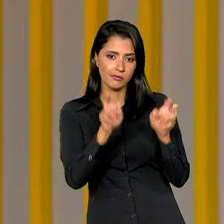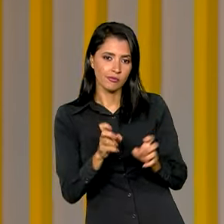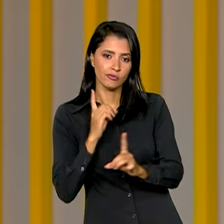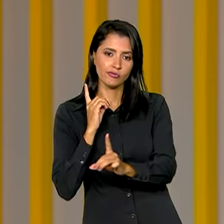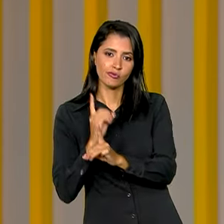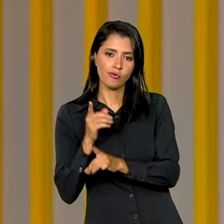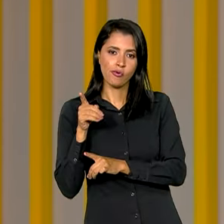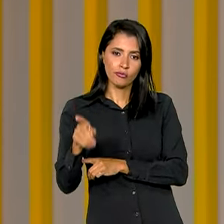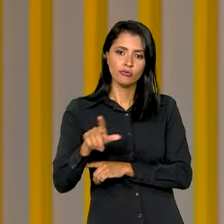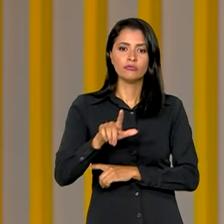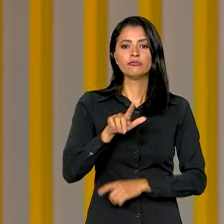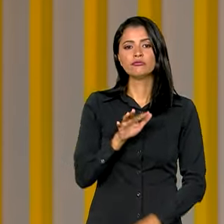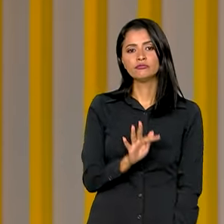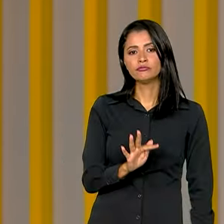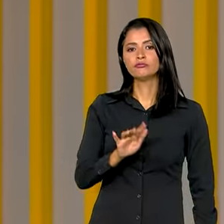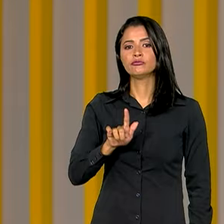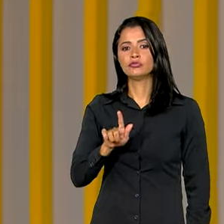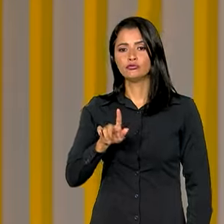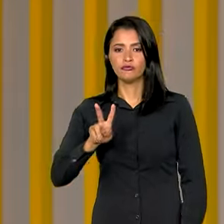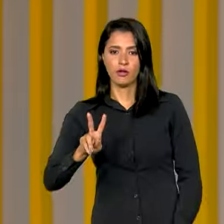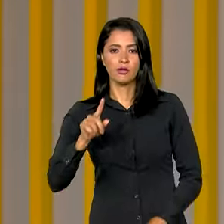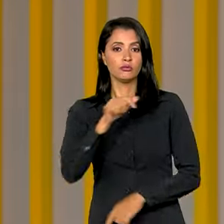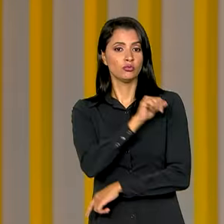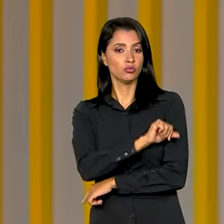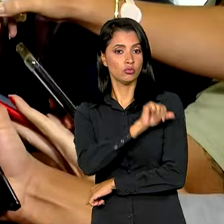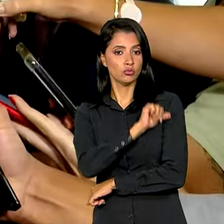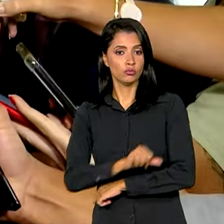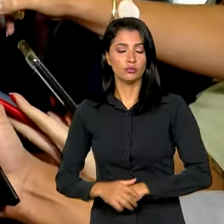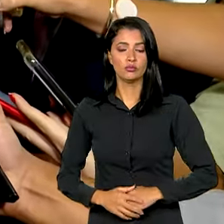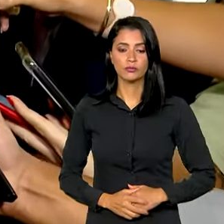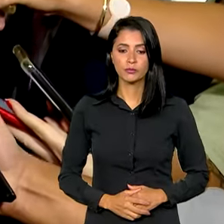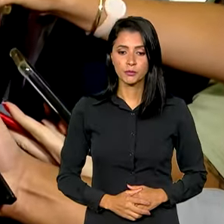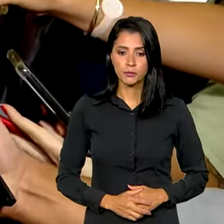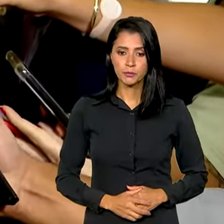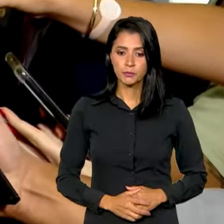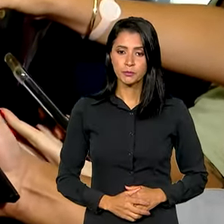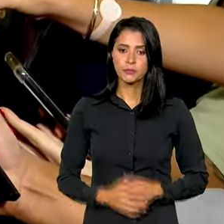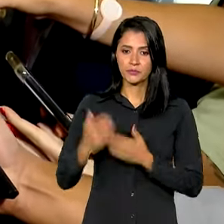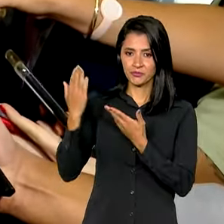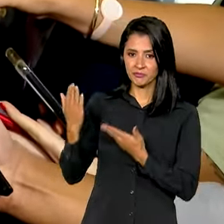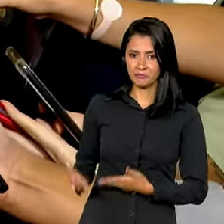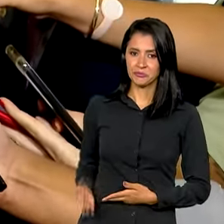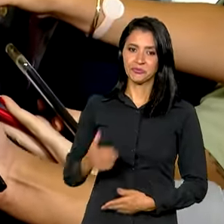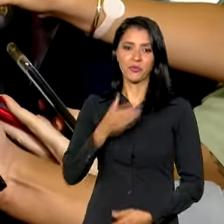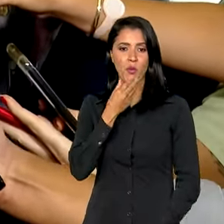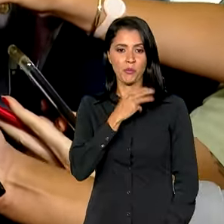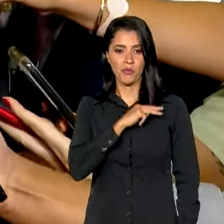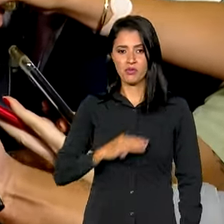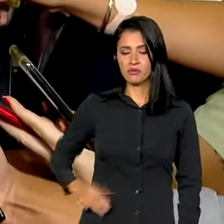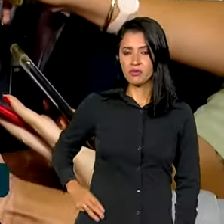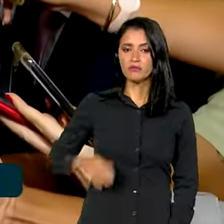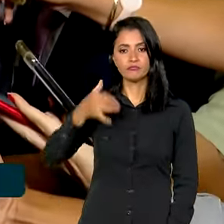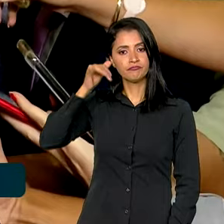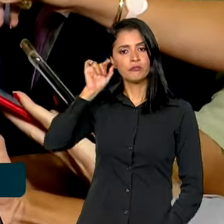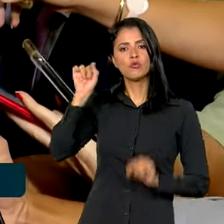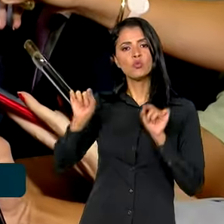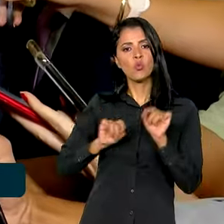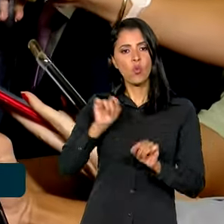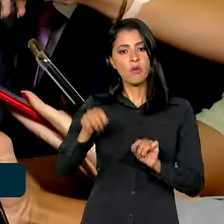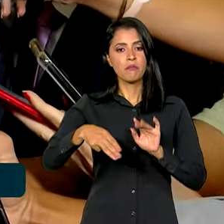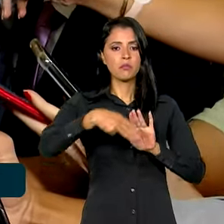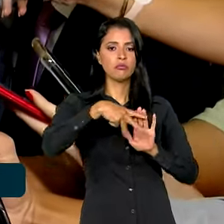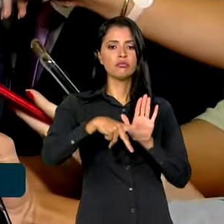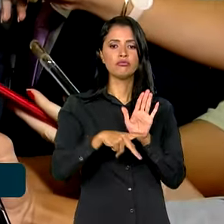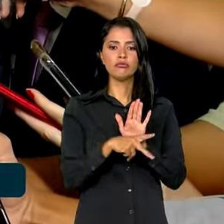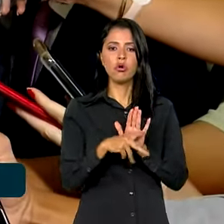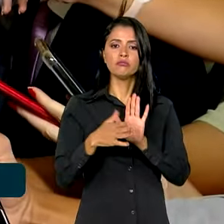da Fundação Getúlio Vargas, no Rio de Janeiro. O ministro da Fazenda disse que a medida provisória que